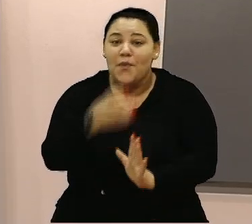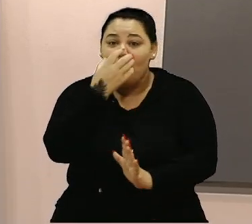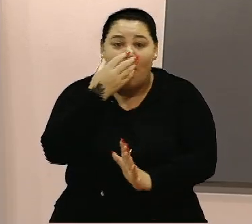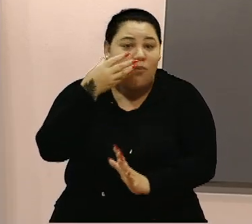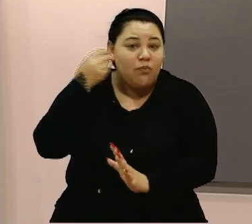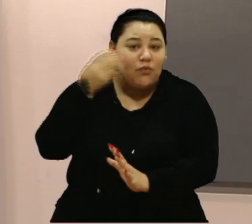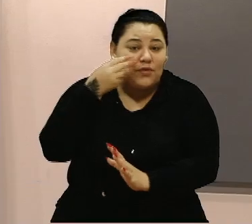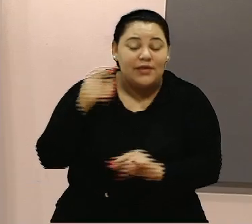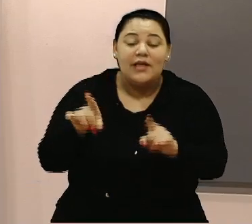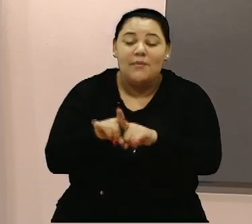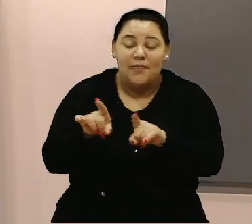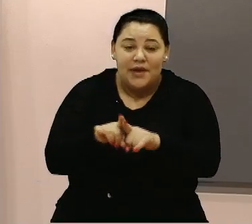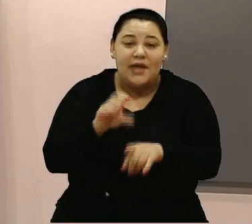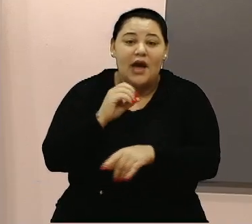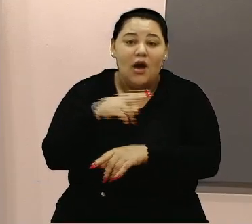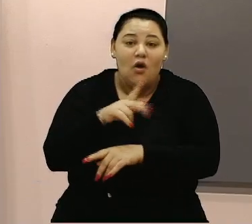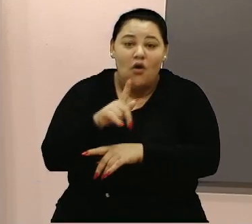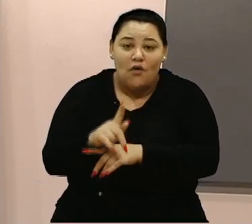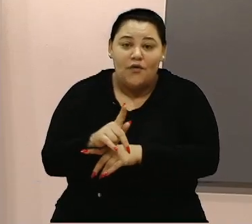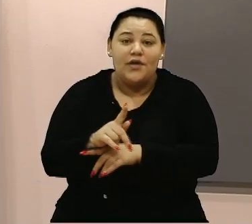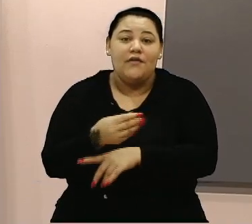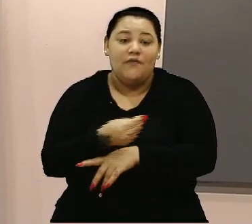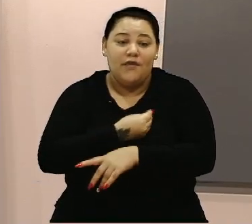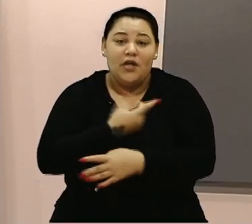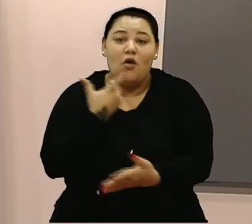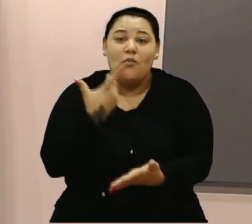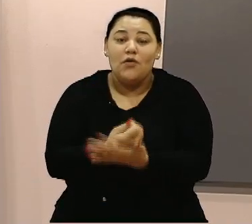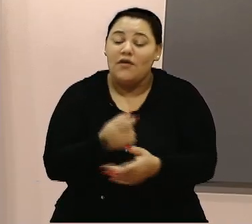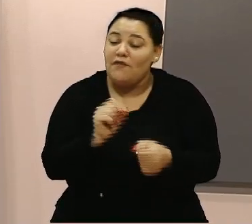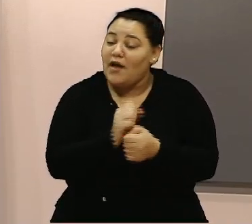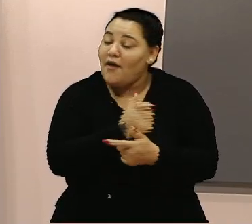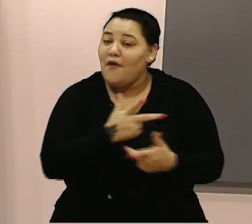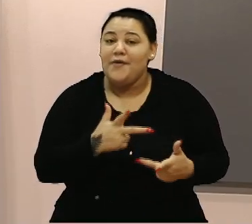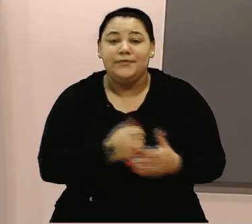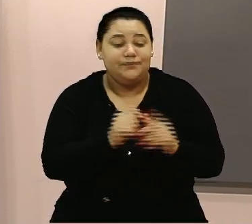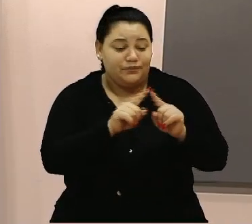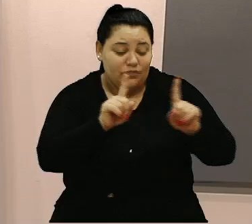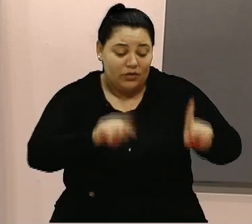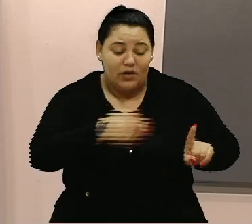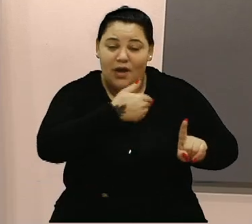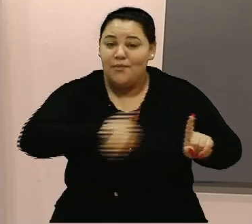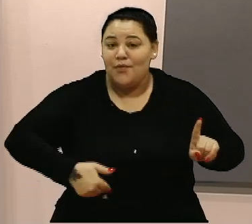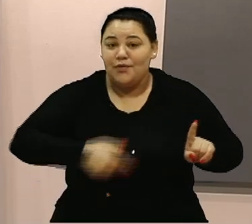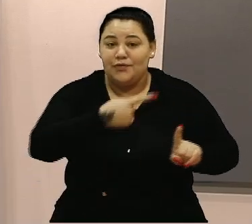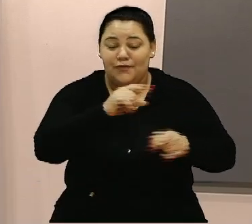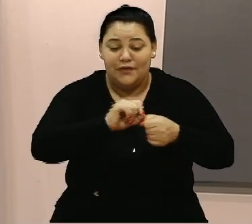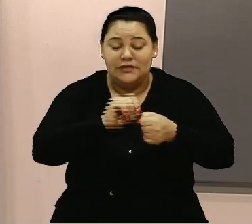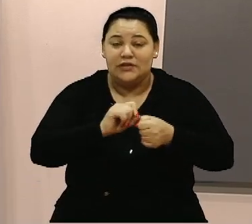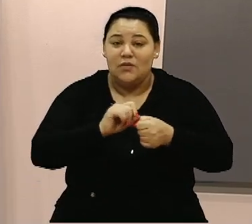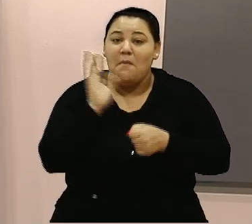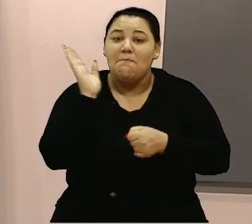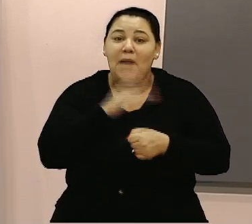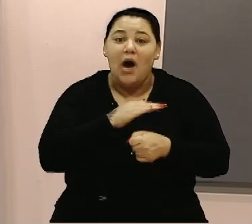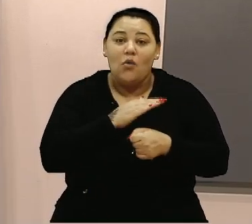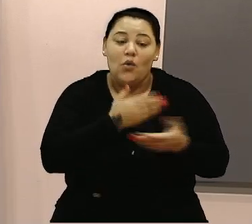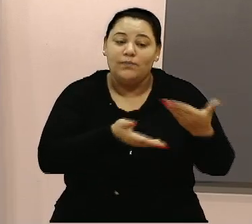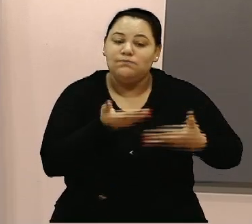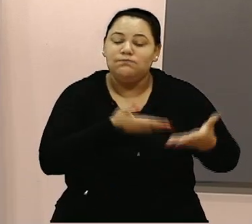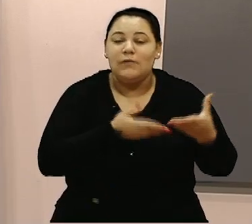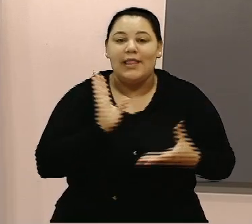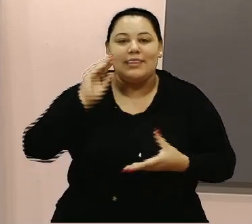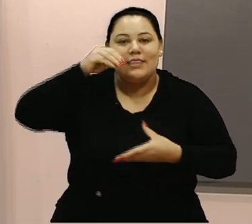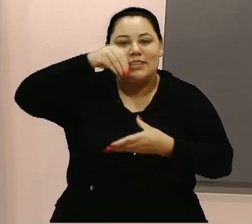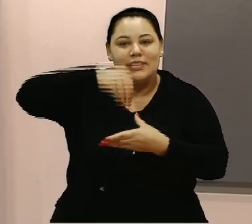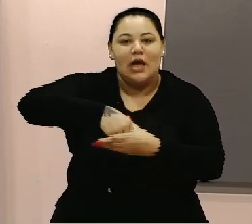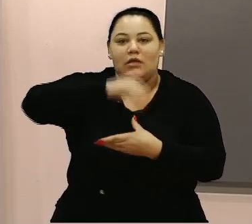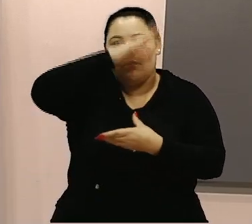escondeu de nós e faz o que faz. Então, servidor público praticando maus tratos dentro da prefeitura.